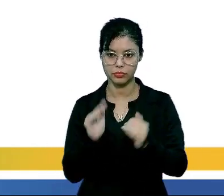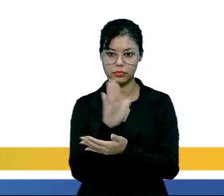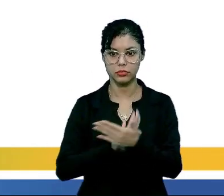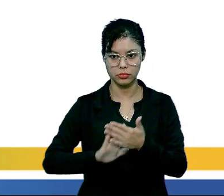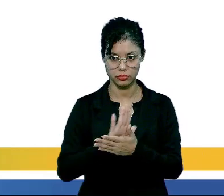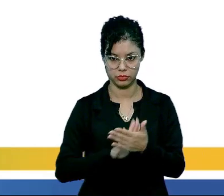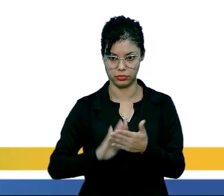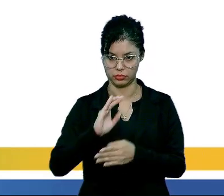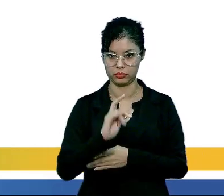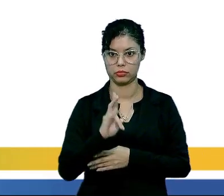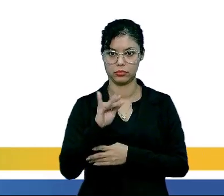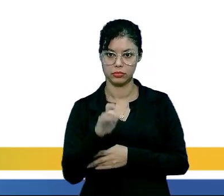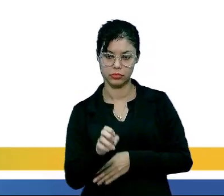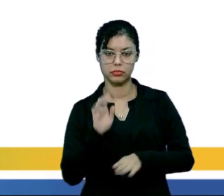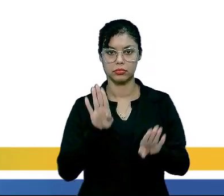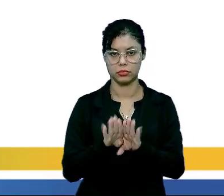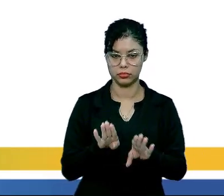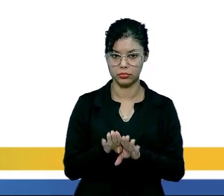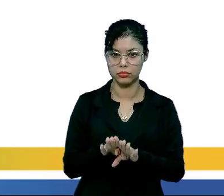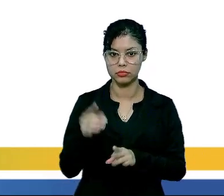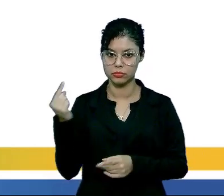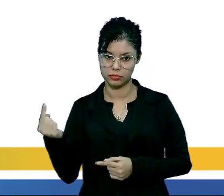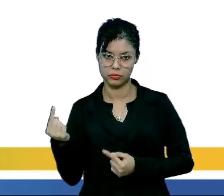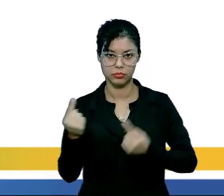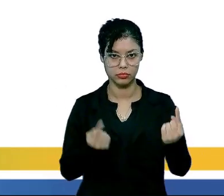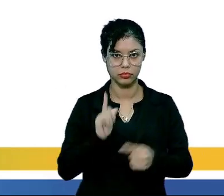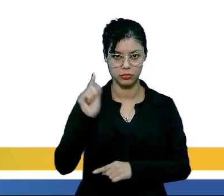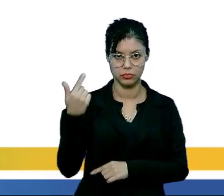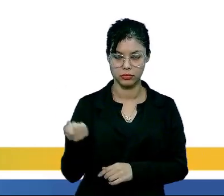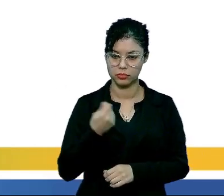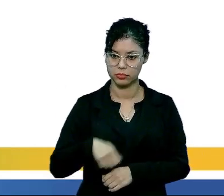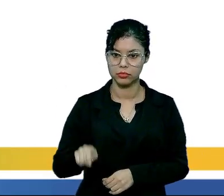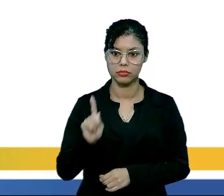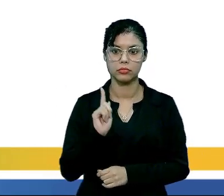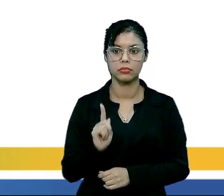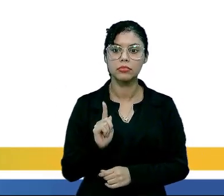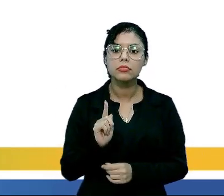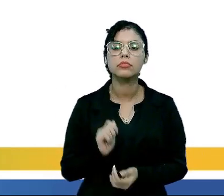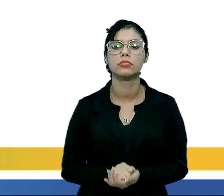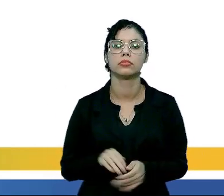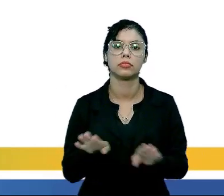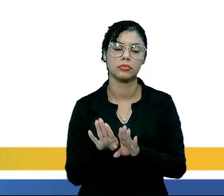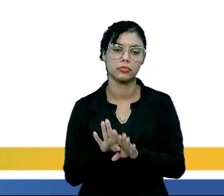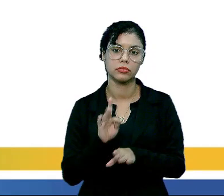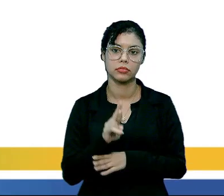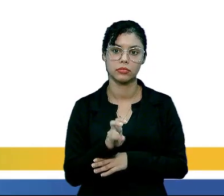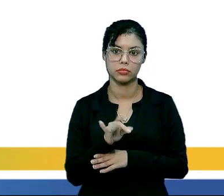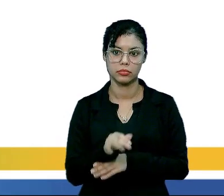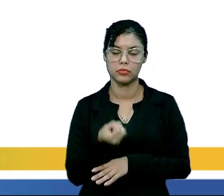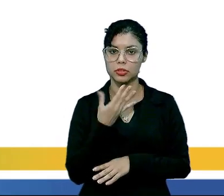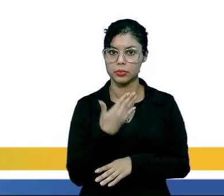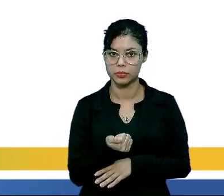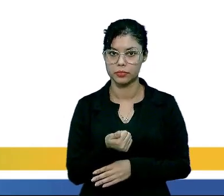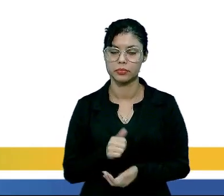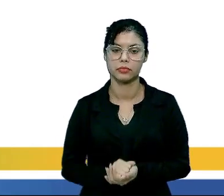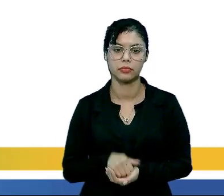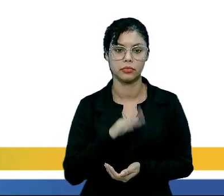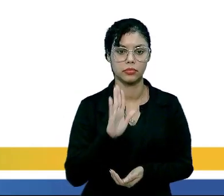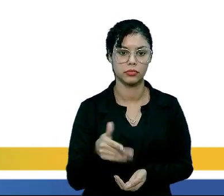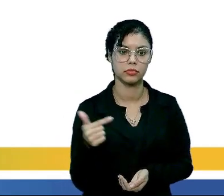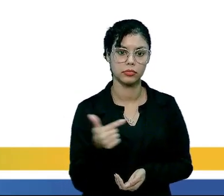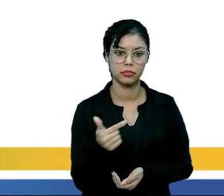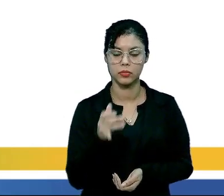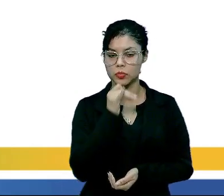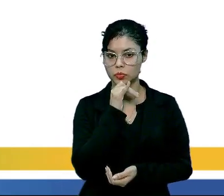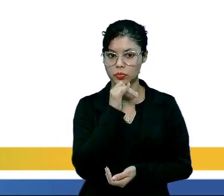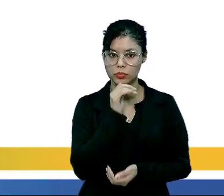o coeficiente estequiométrico é 1 e aí eu não preciso elevar esses reagentes. Tudo bem? Já no segundo